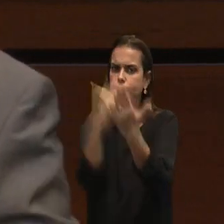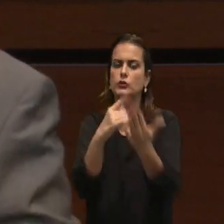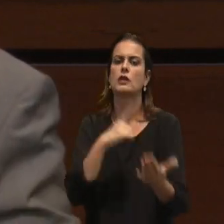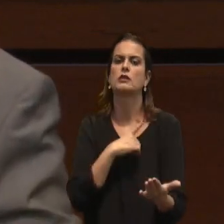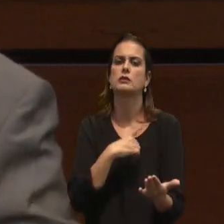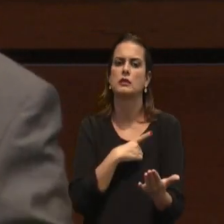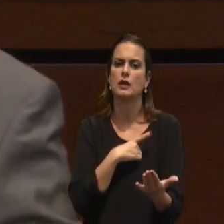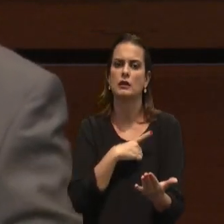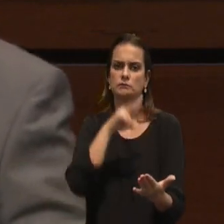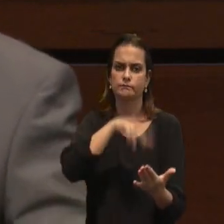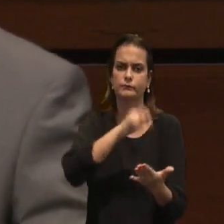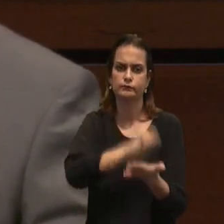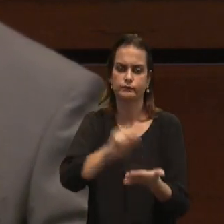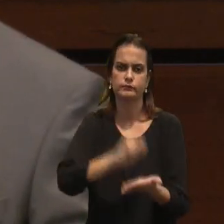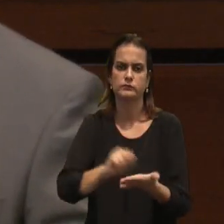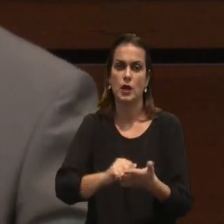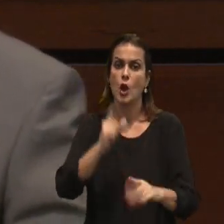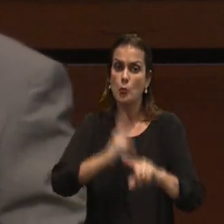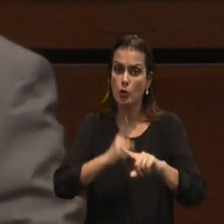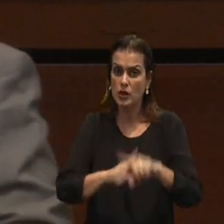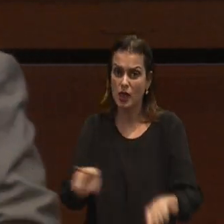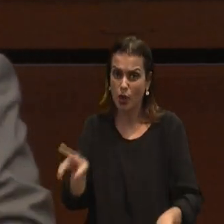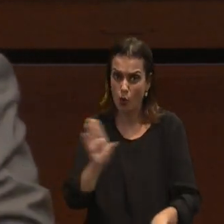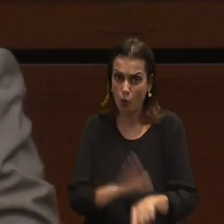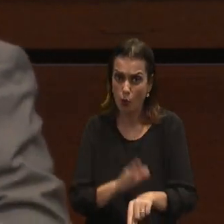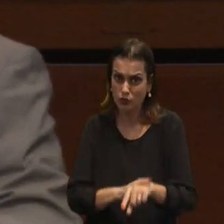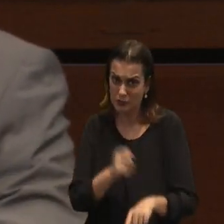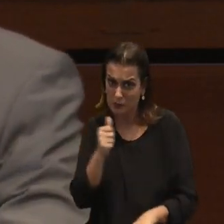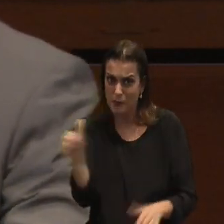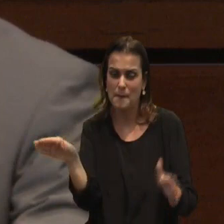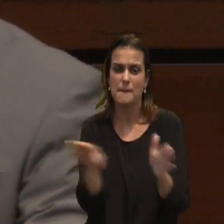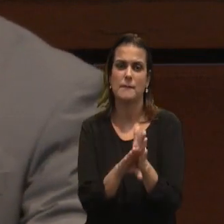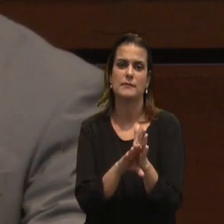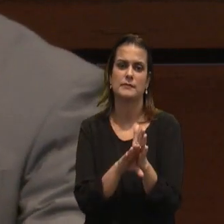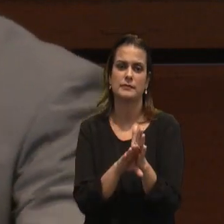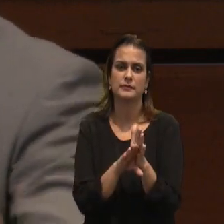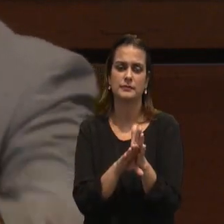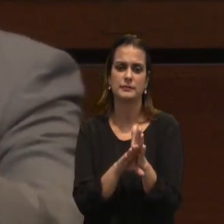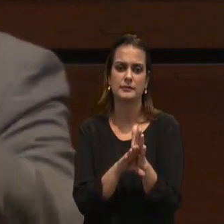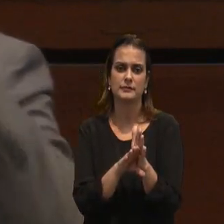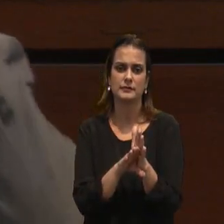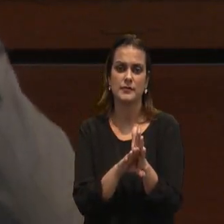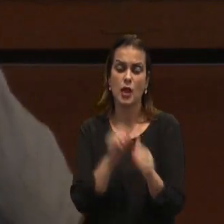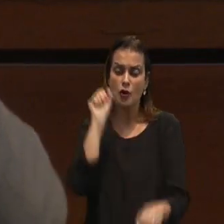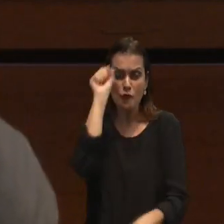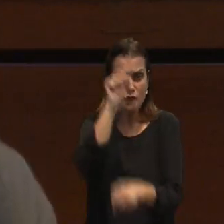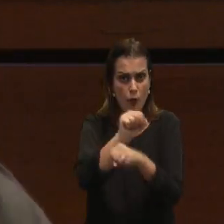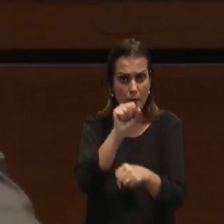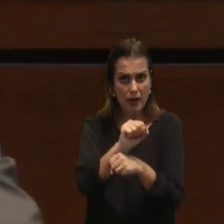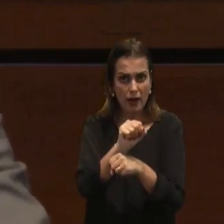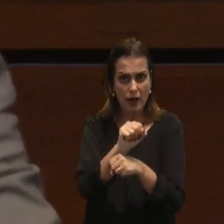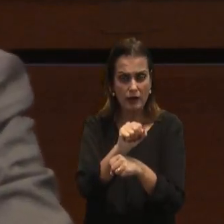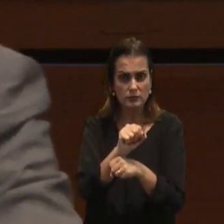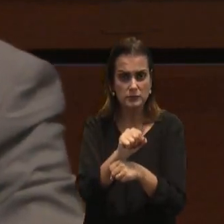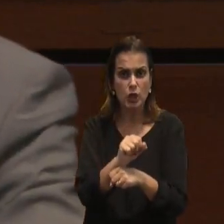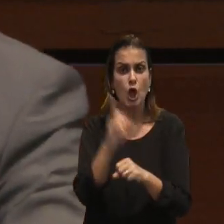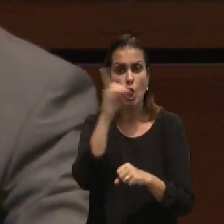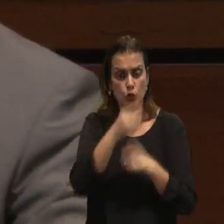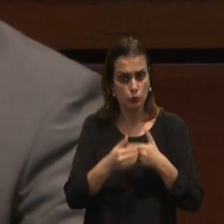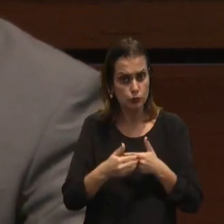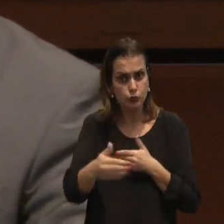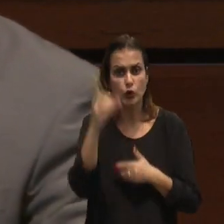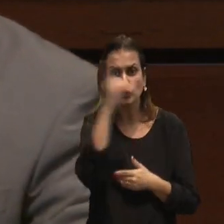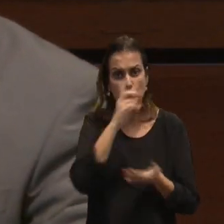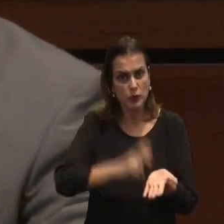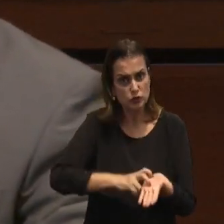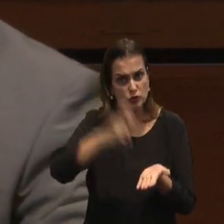coisas nela escritas, pois o tempo está próximo. Eu vou parar por aqui, meu irmão. No próximo domingo pela